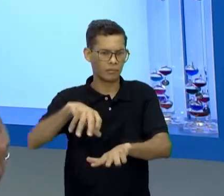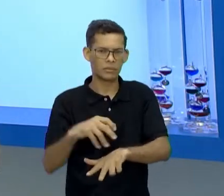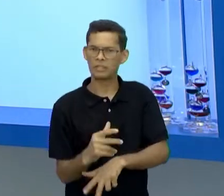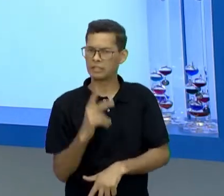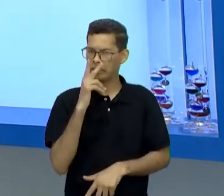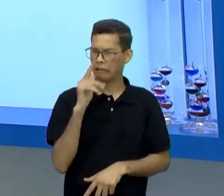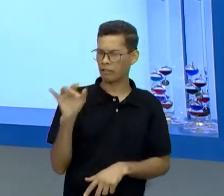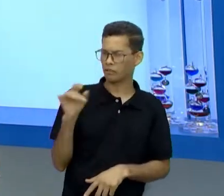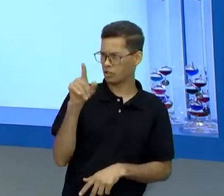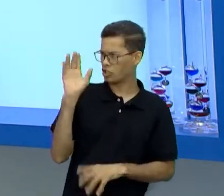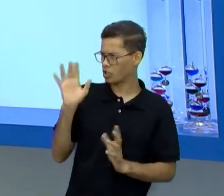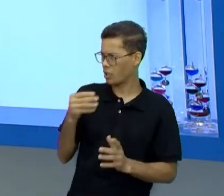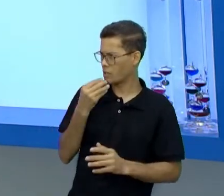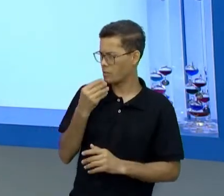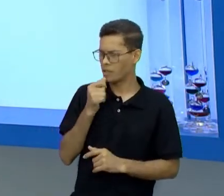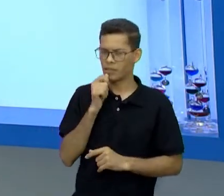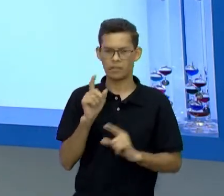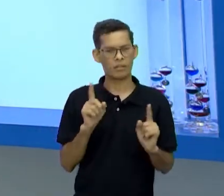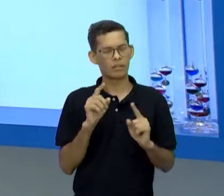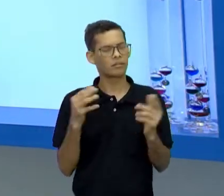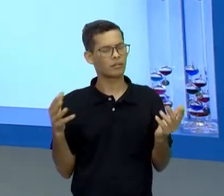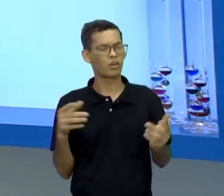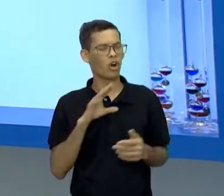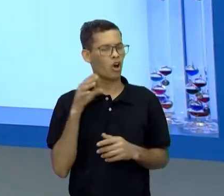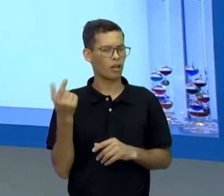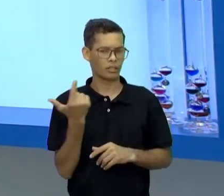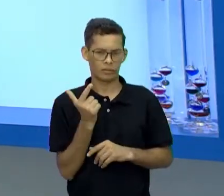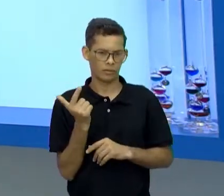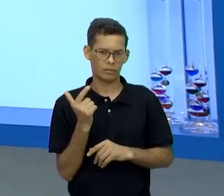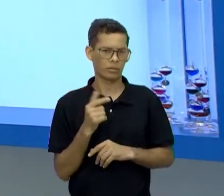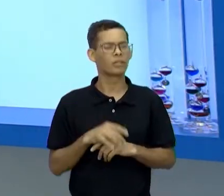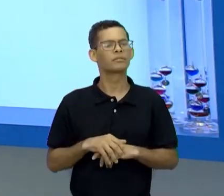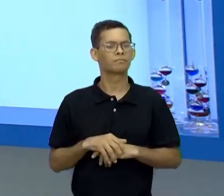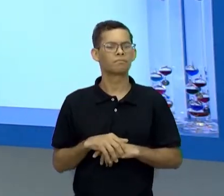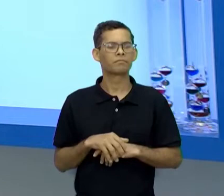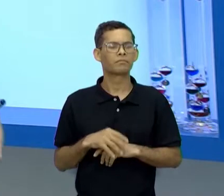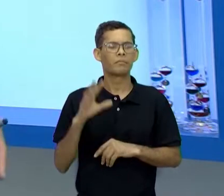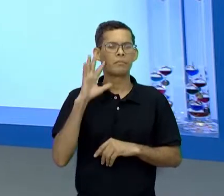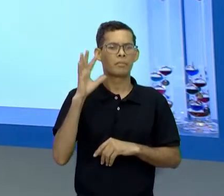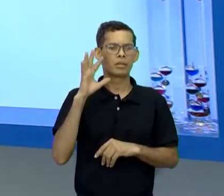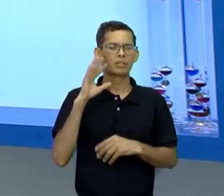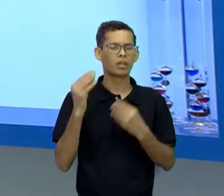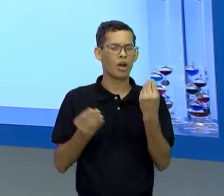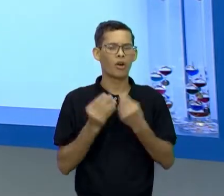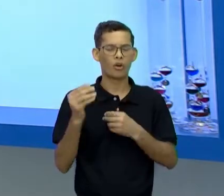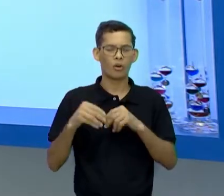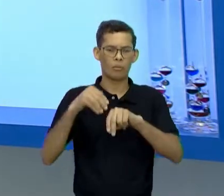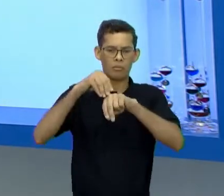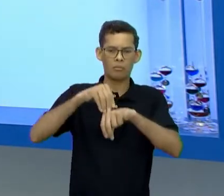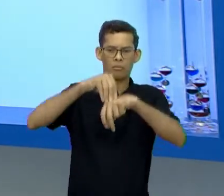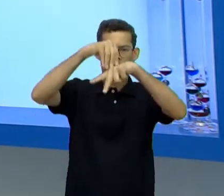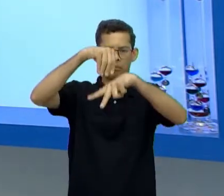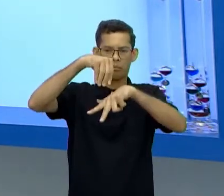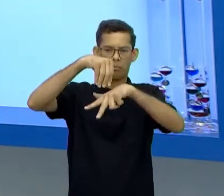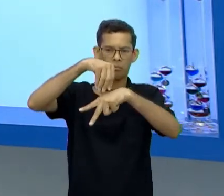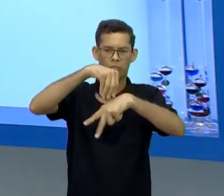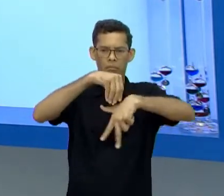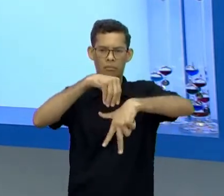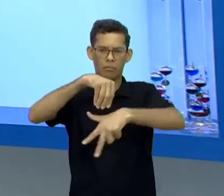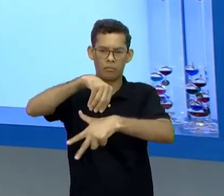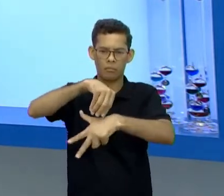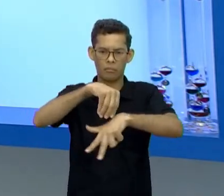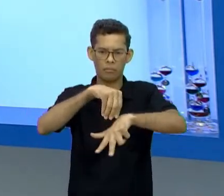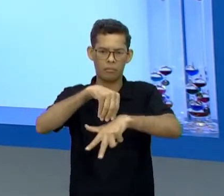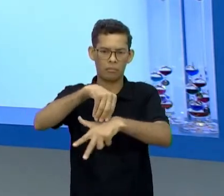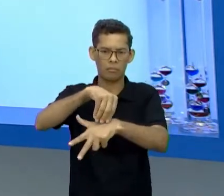de fazer isso. Porque, imagine só você saltar lá de uma altura, né? É lógico que você não vai sozinha. Tem